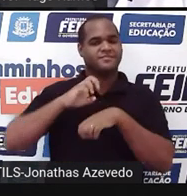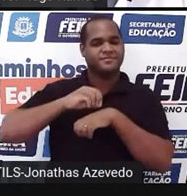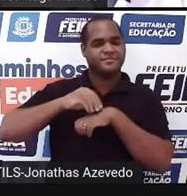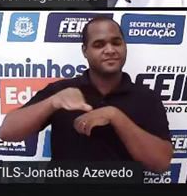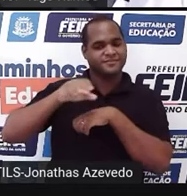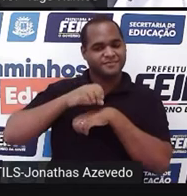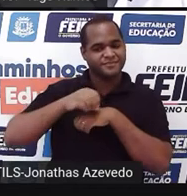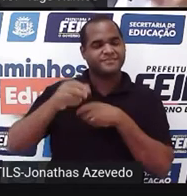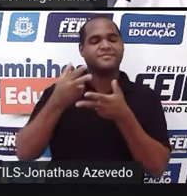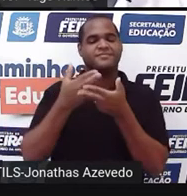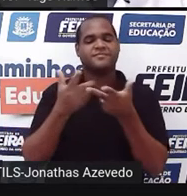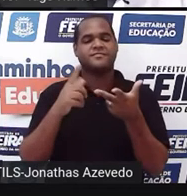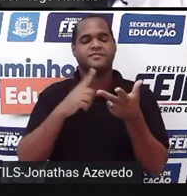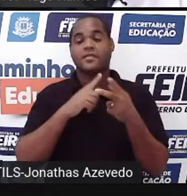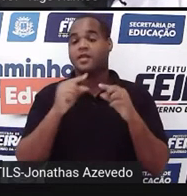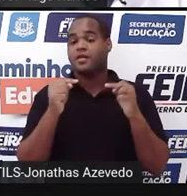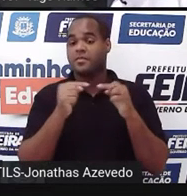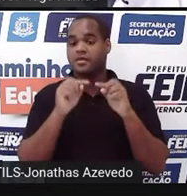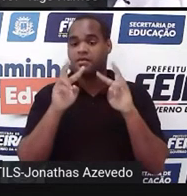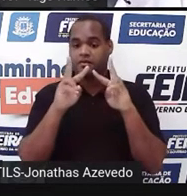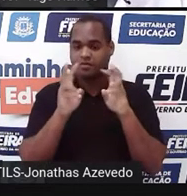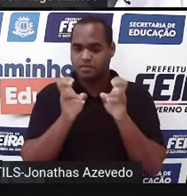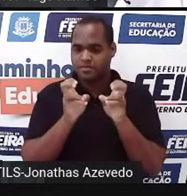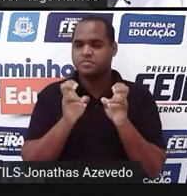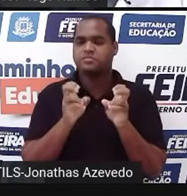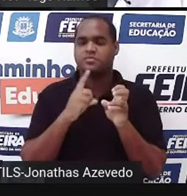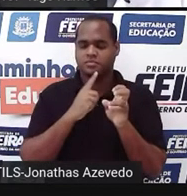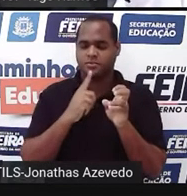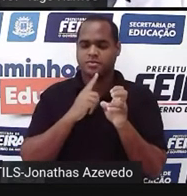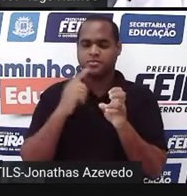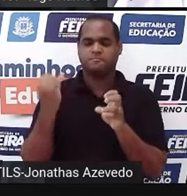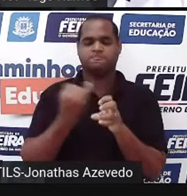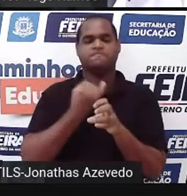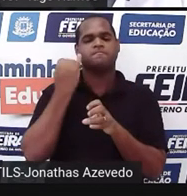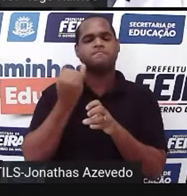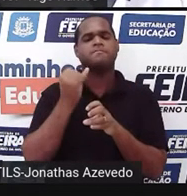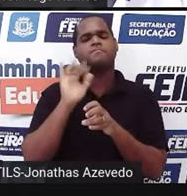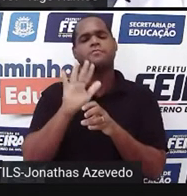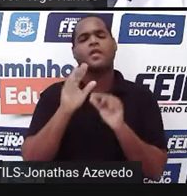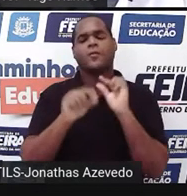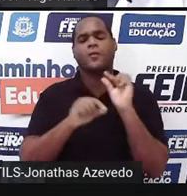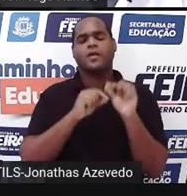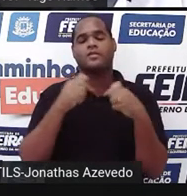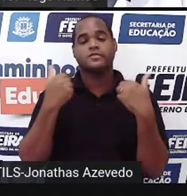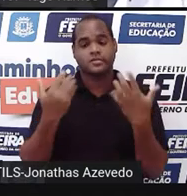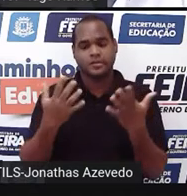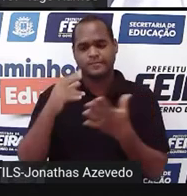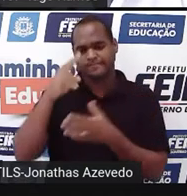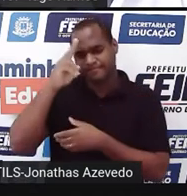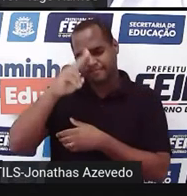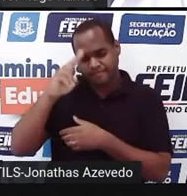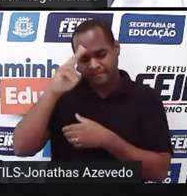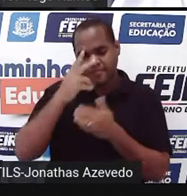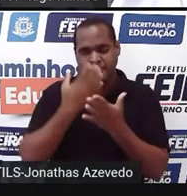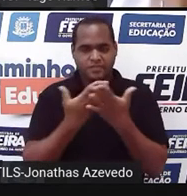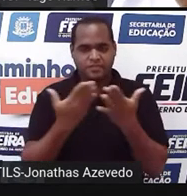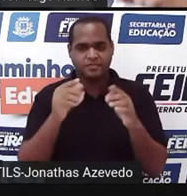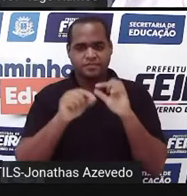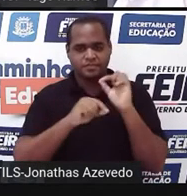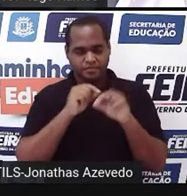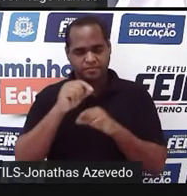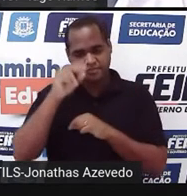uma coisa mais sobre esse tema Tá bom então já para a gente ir um brahe